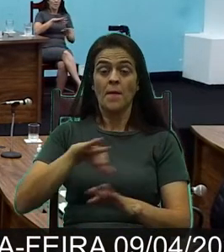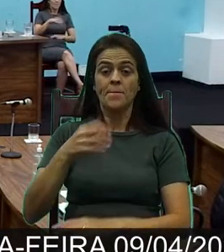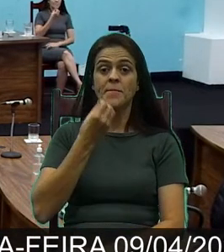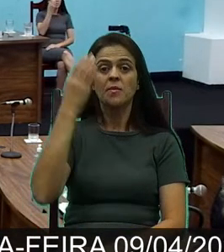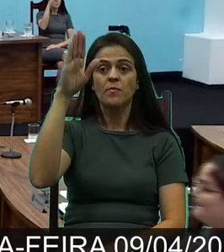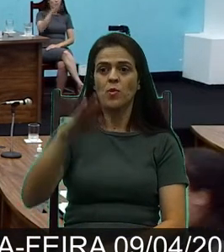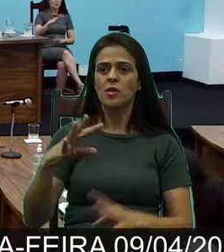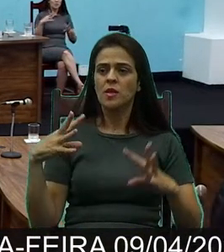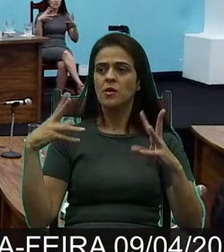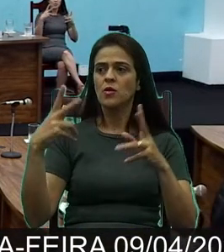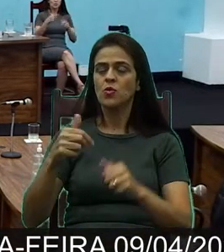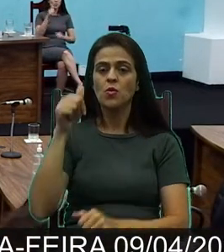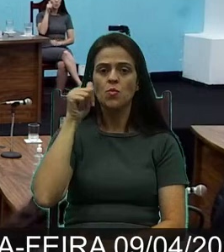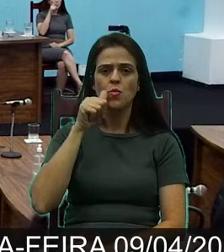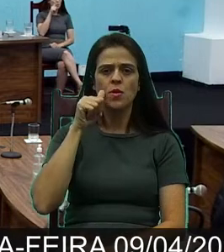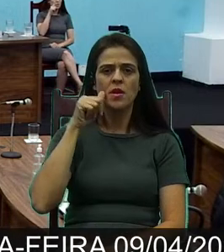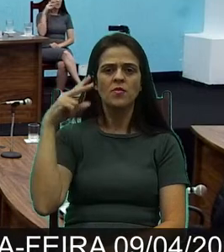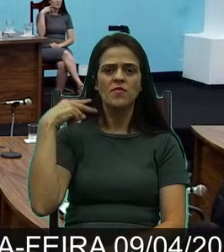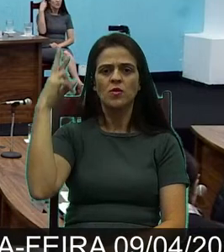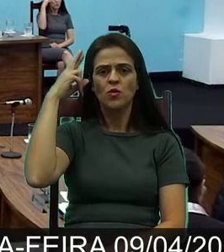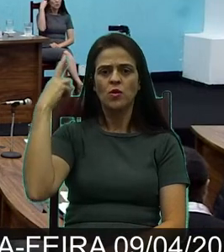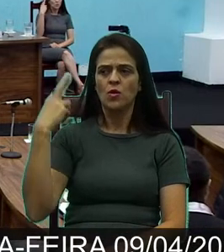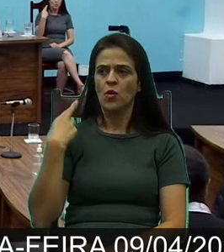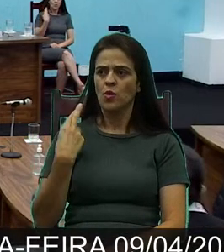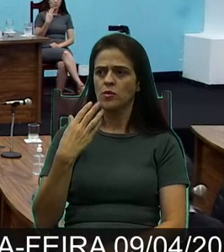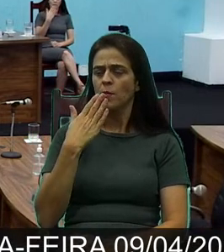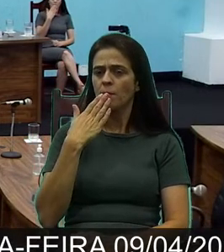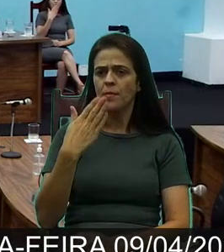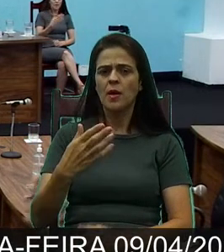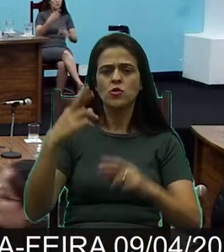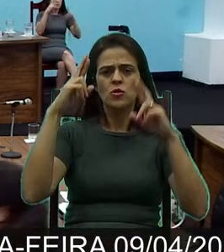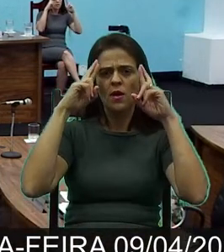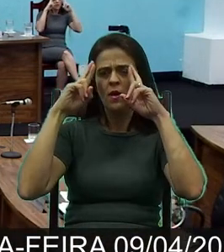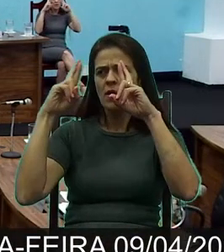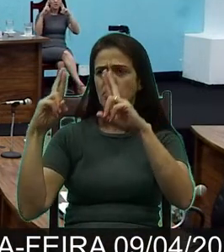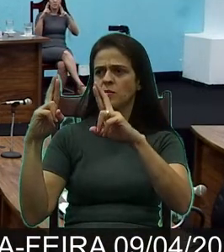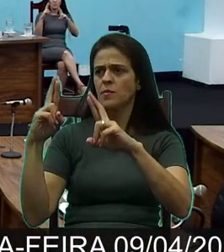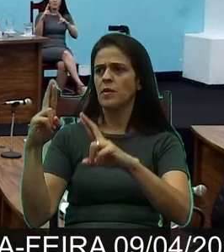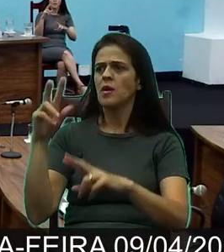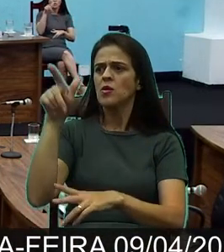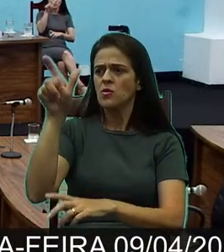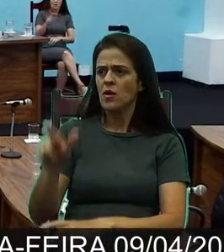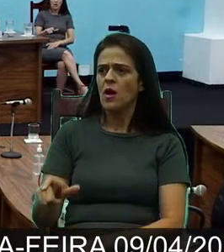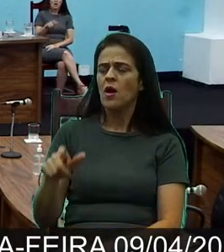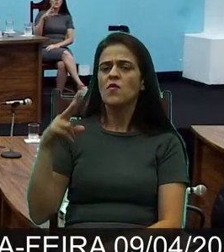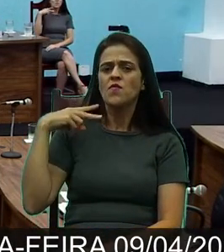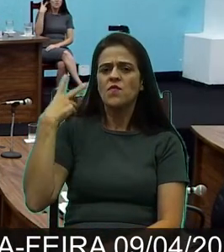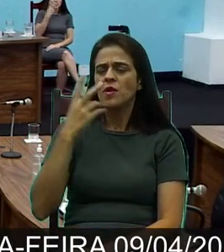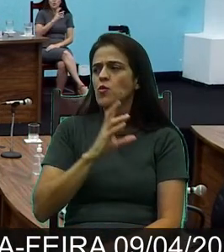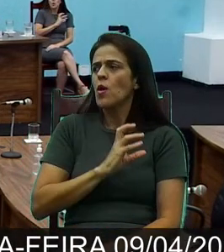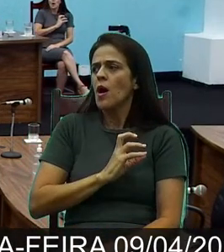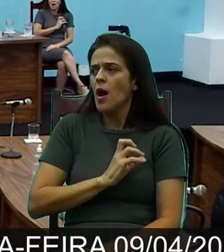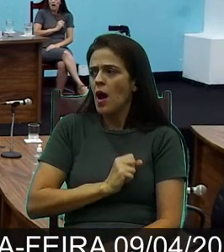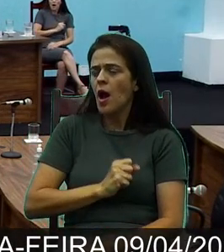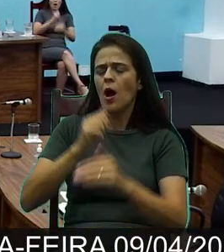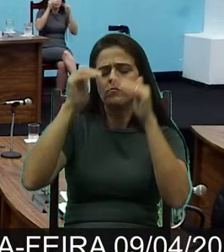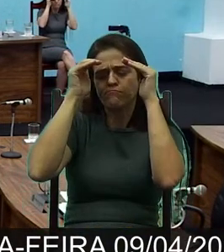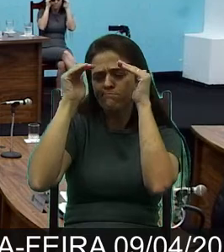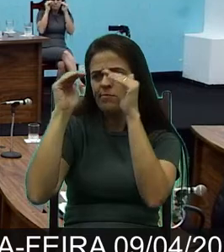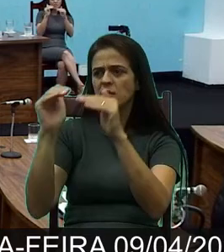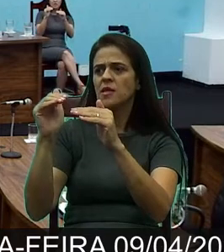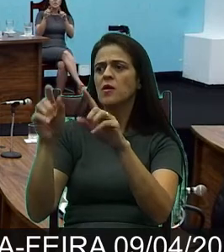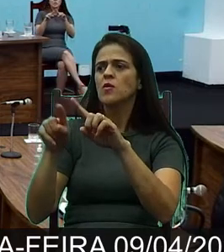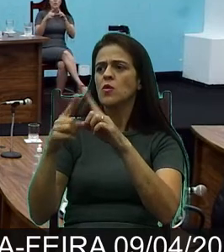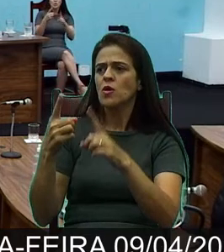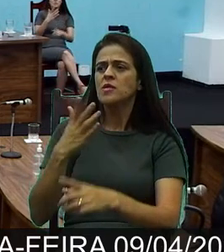vereadora Rosângela, demais pares. Queria, com muito respeito a esse grande vereador, e é um vereador que eu tenho respeito e admiração, isso eu